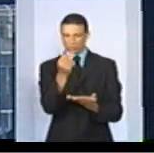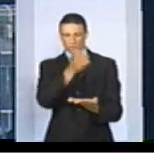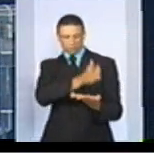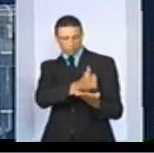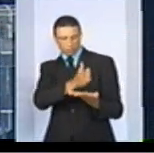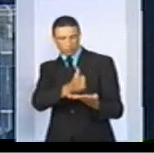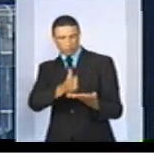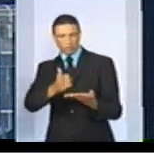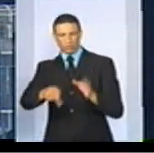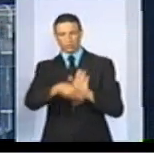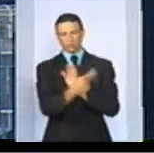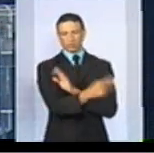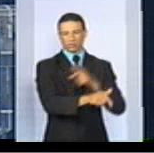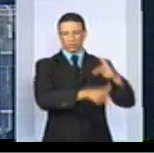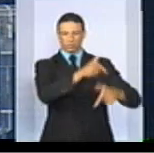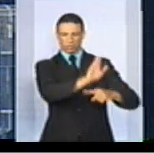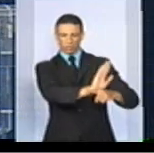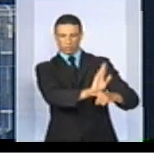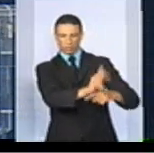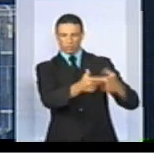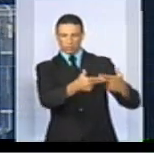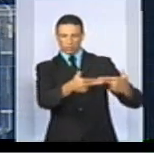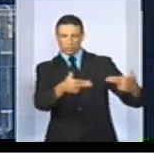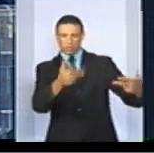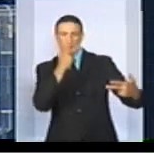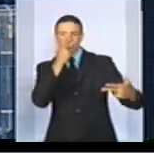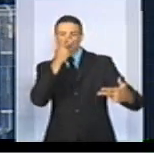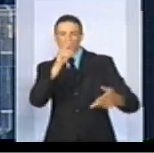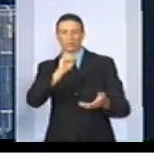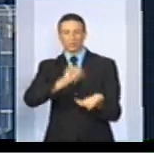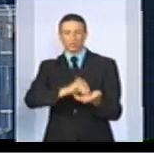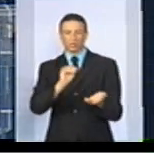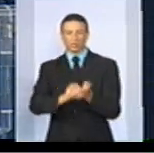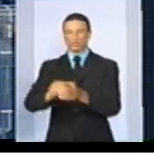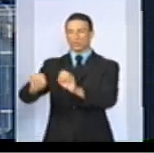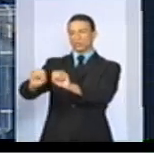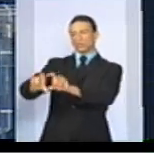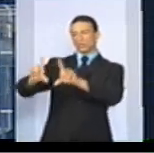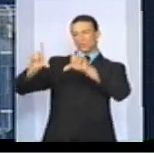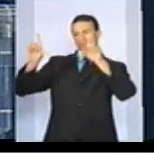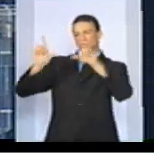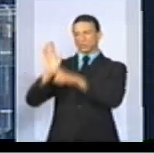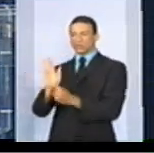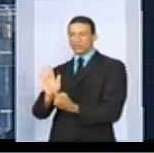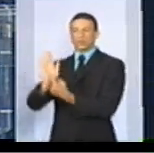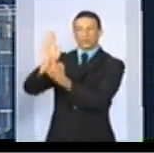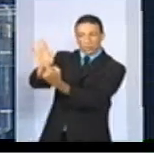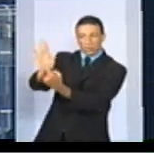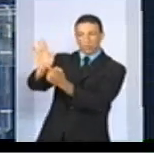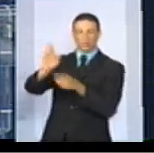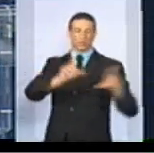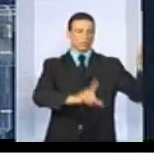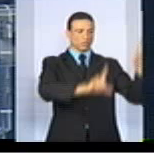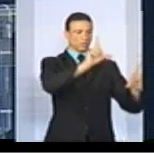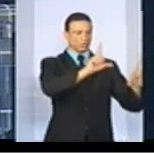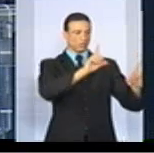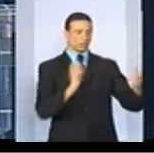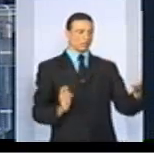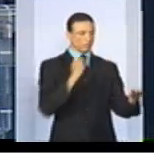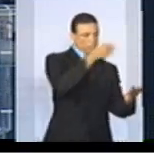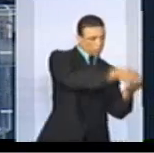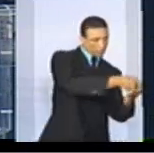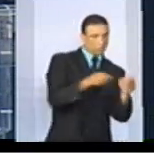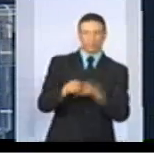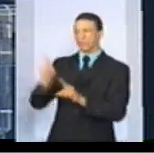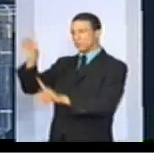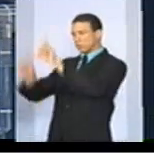que, infelizmente, não tem uma janela de exibição que o garanta, tanto na TV aberta, fechada, como na TV